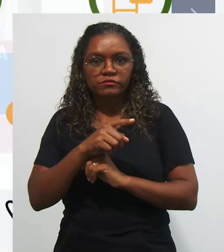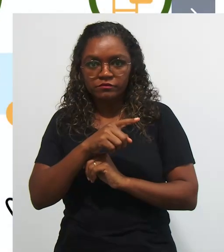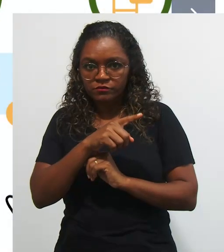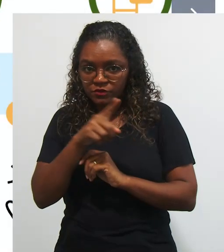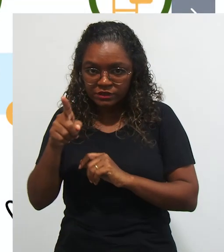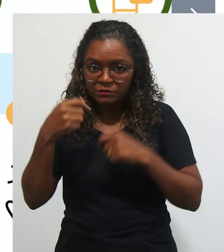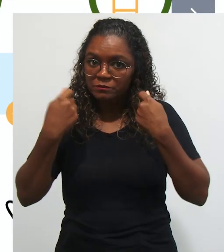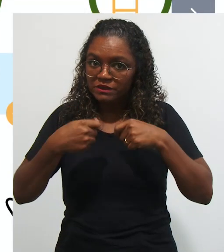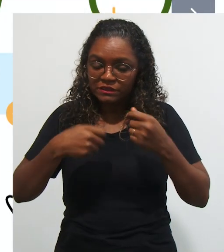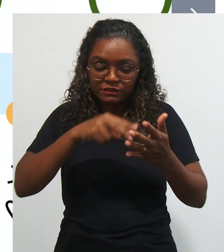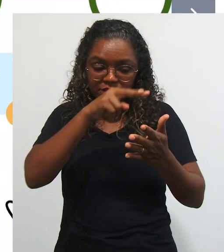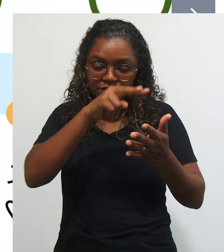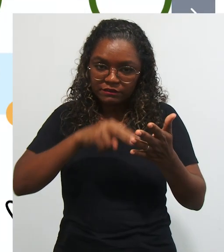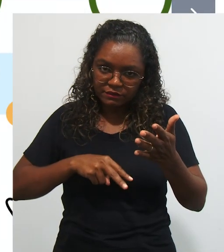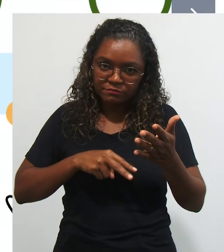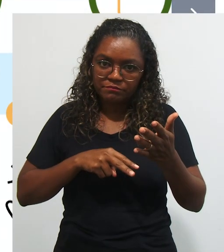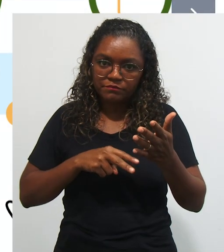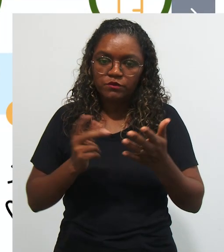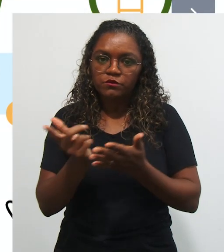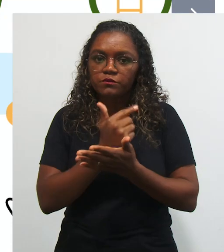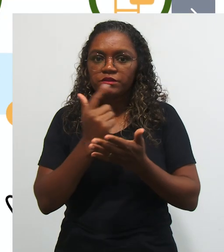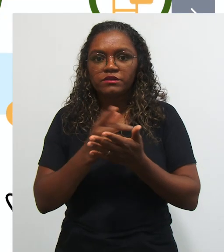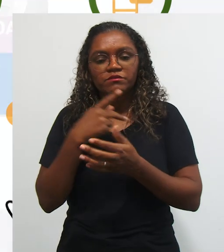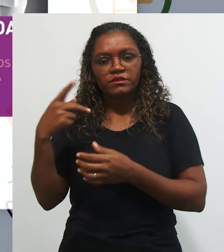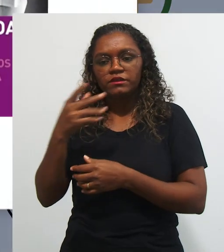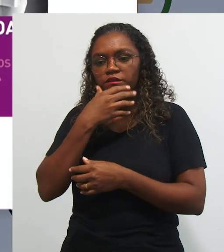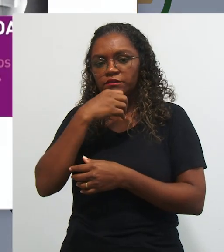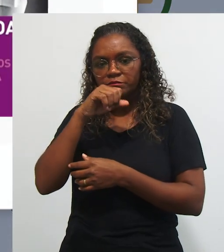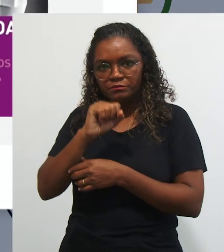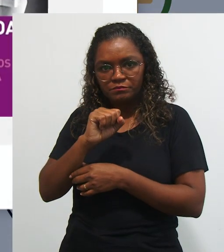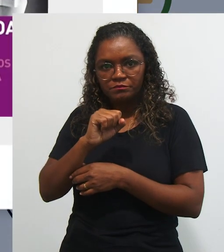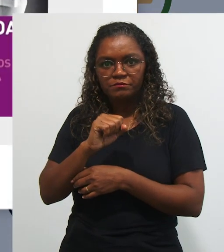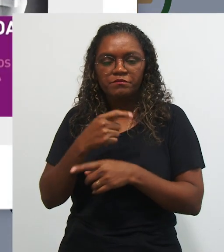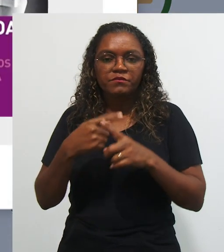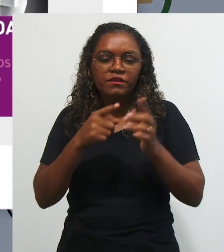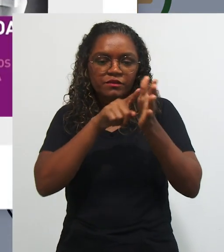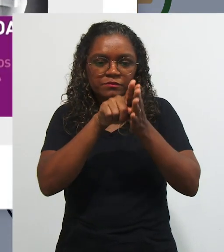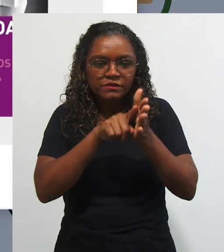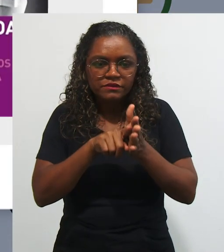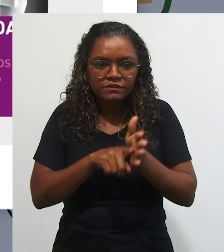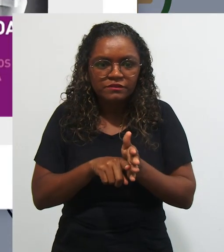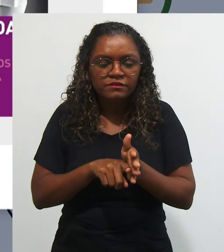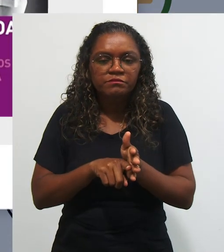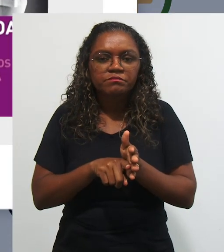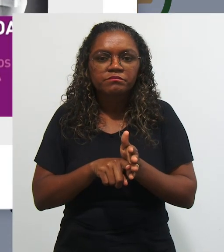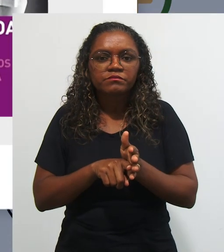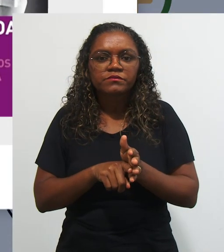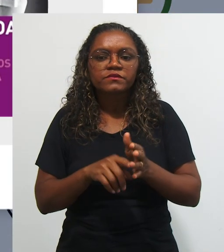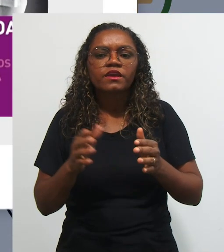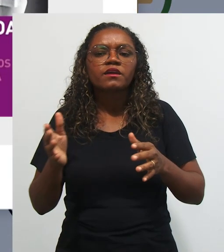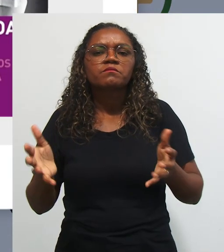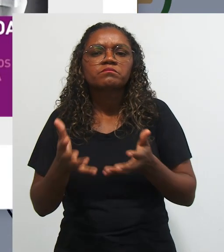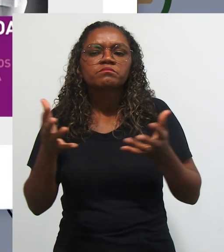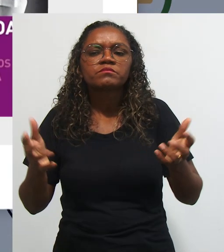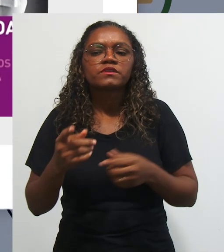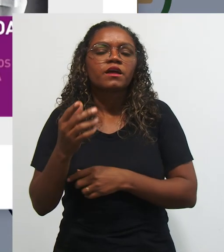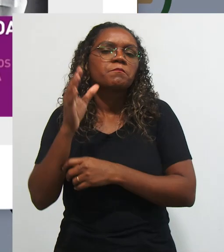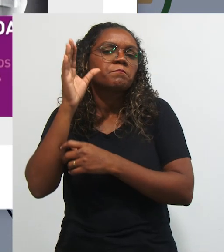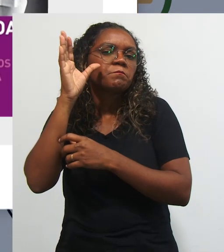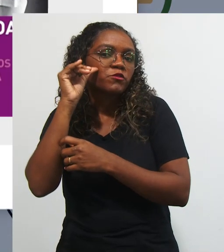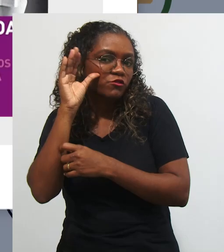parada obrigatória a leitura do Paulinho. E essa pesquisa, ela vai ser mobilizada por onde? Ela vai ser mobilizada